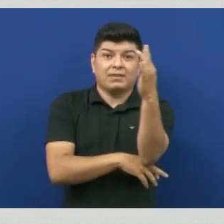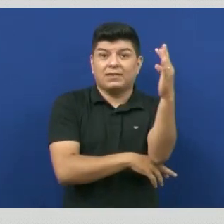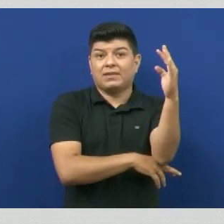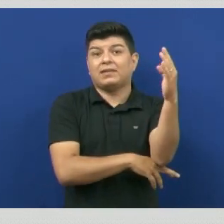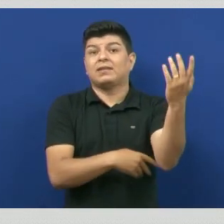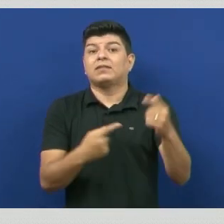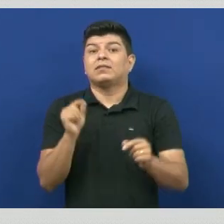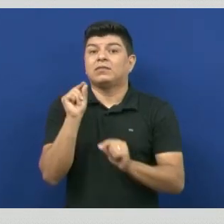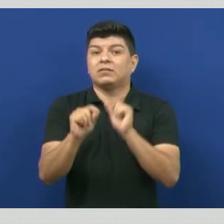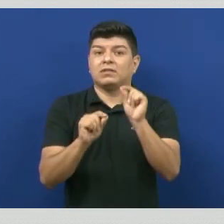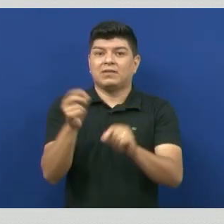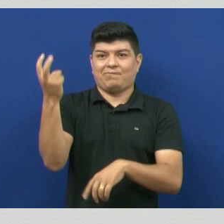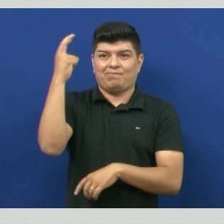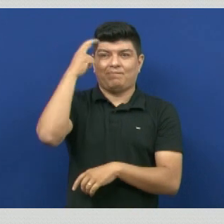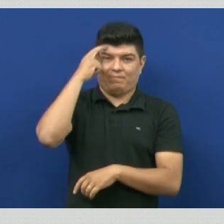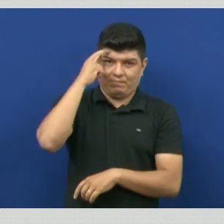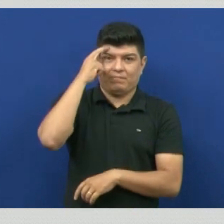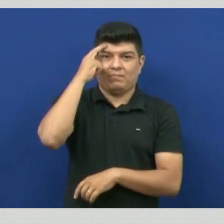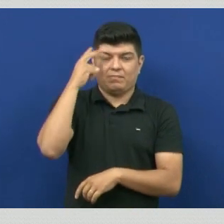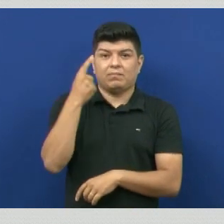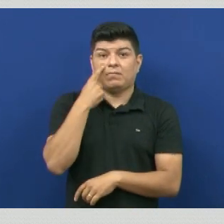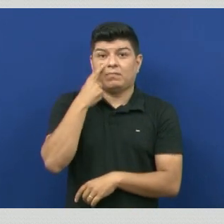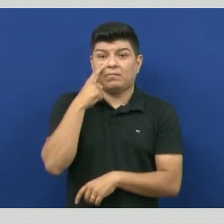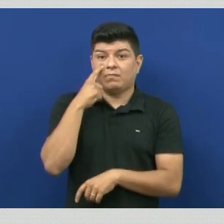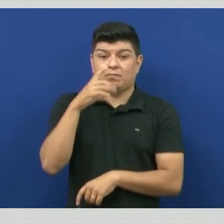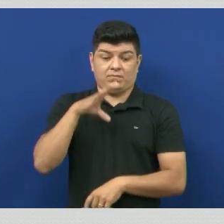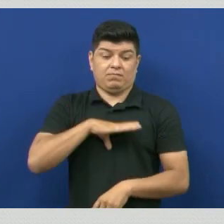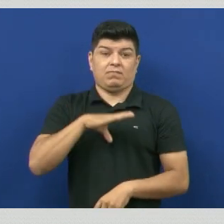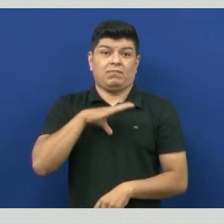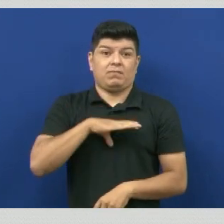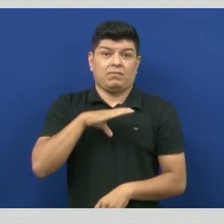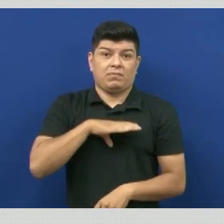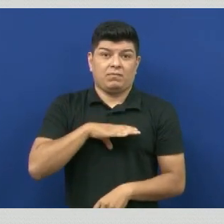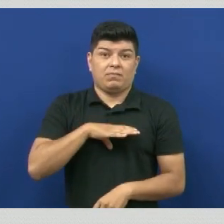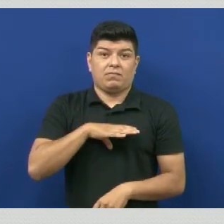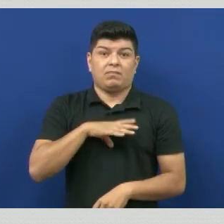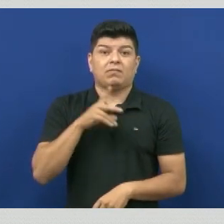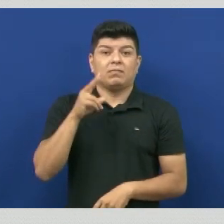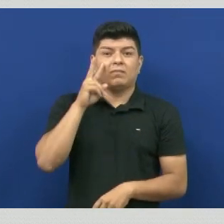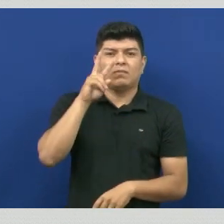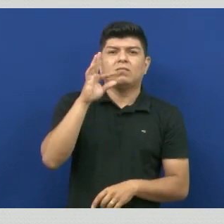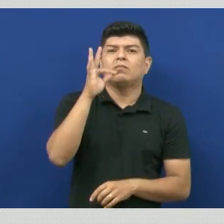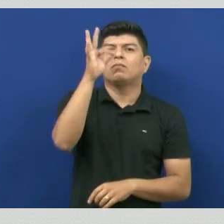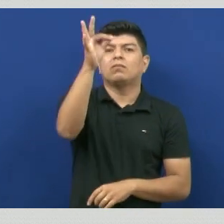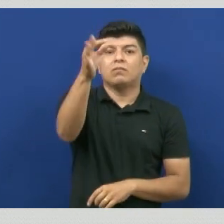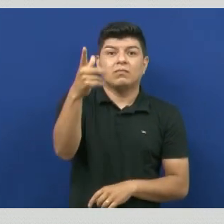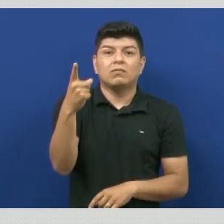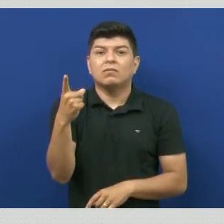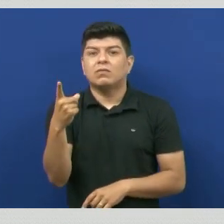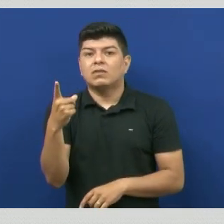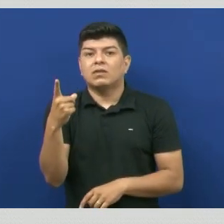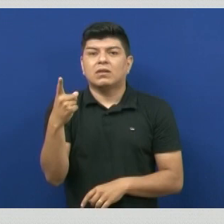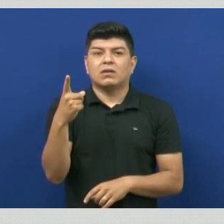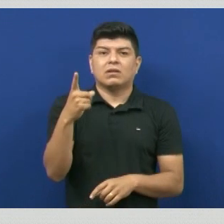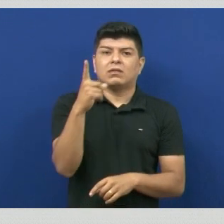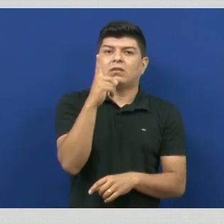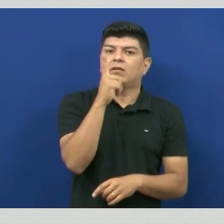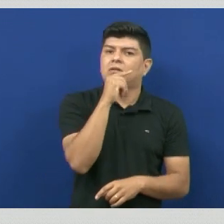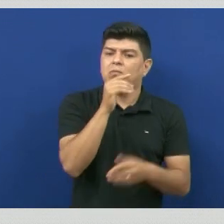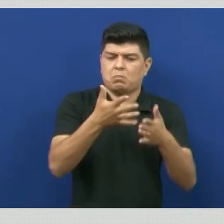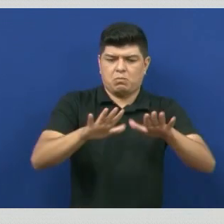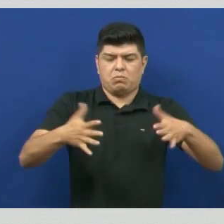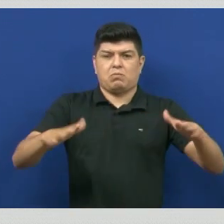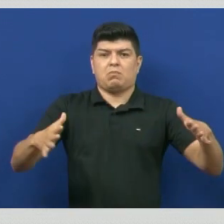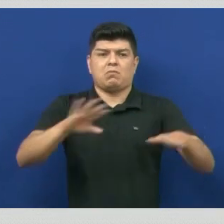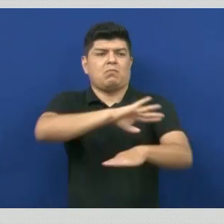de elementos culturais. Quando eu olho uma cidade e ao fundo eu vejo, por exemplo, a orla de uma praia, uma